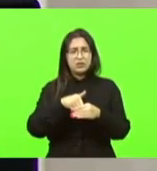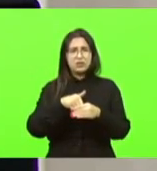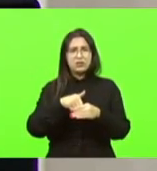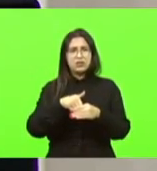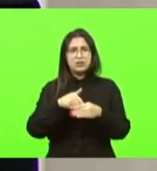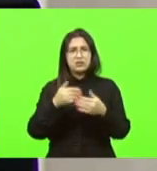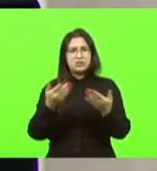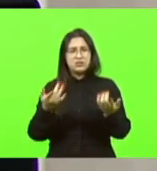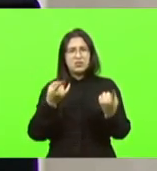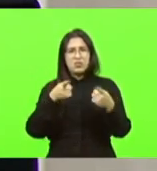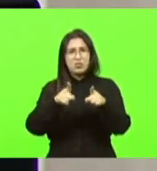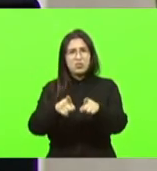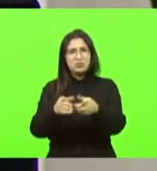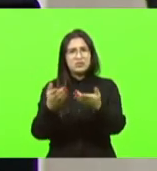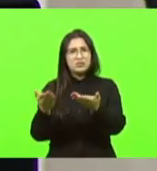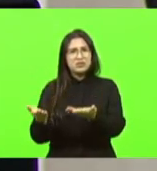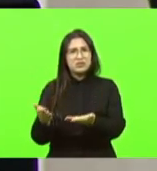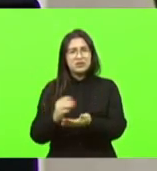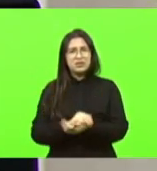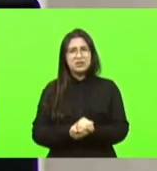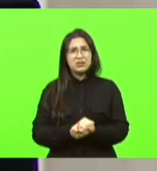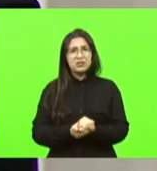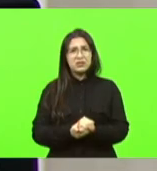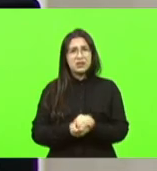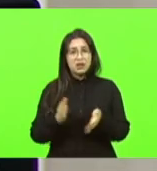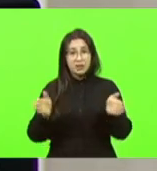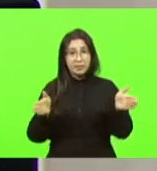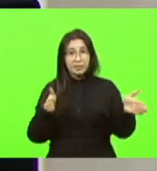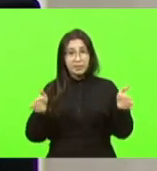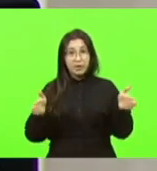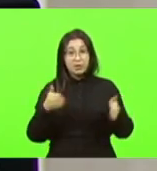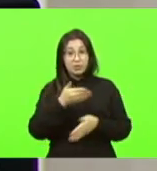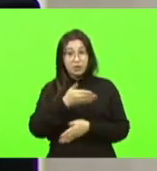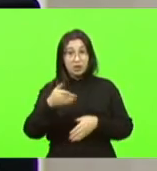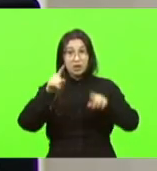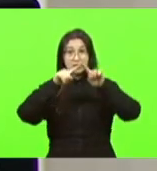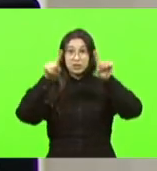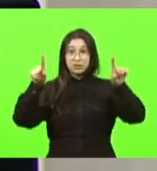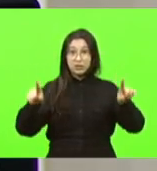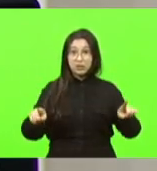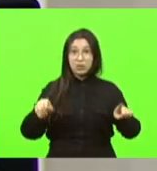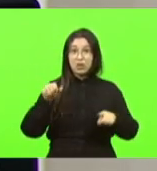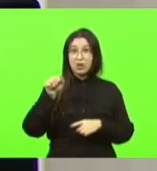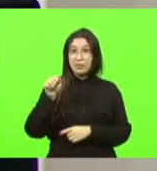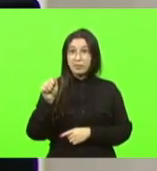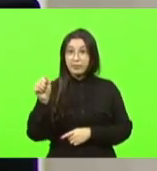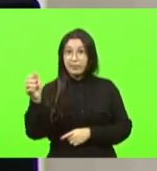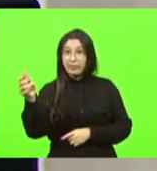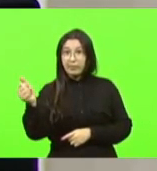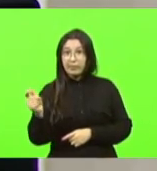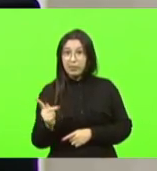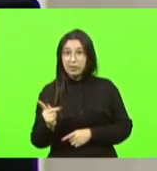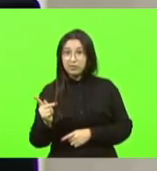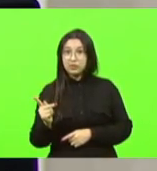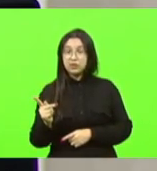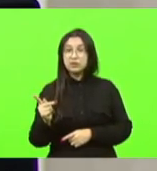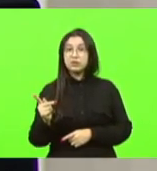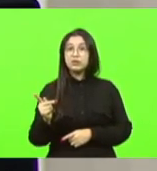situação como esta no momento em que estes servidores Aposentados e aposentadas